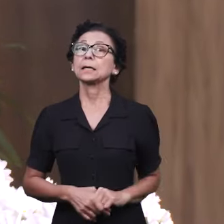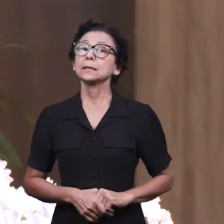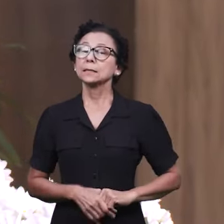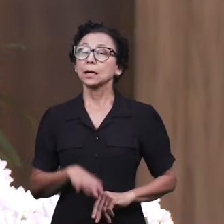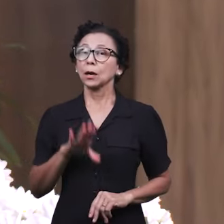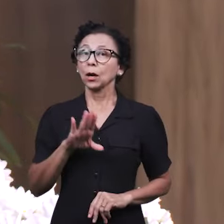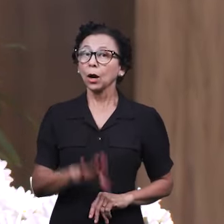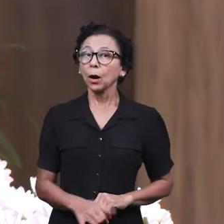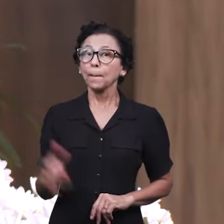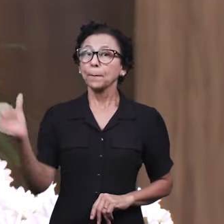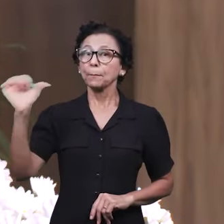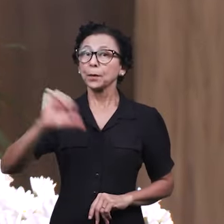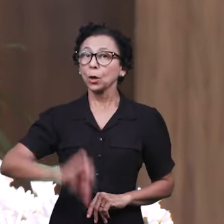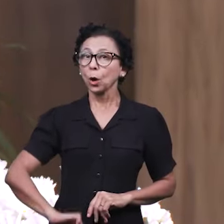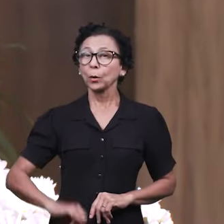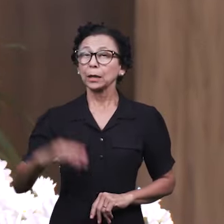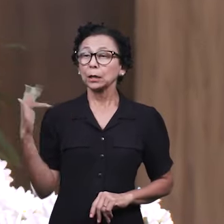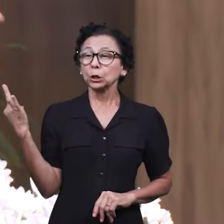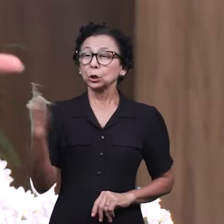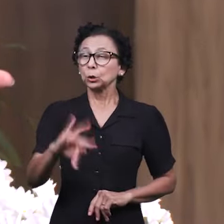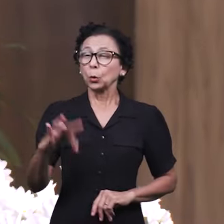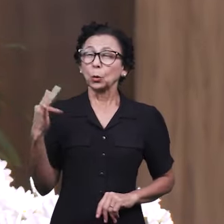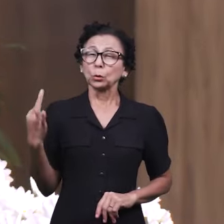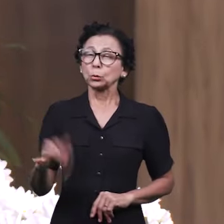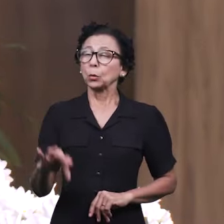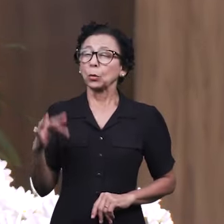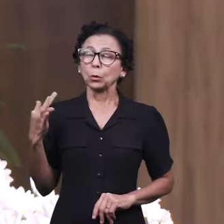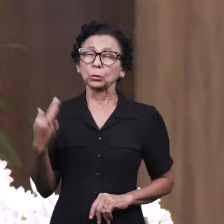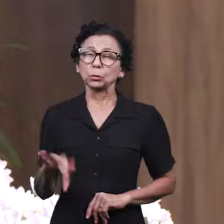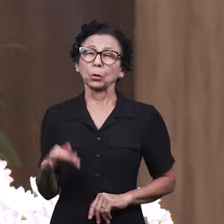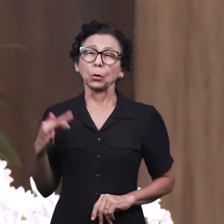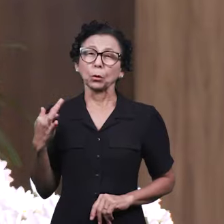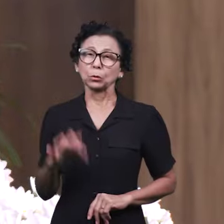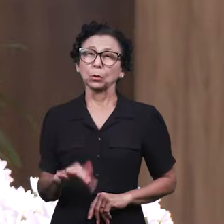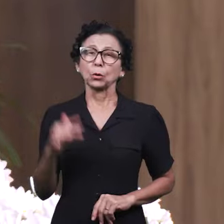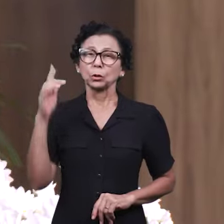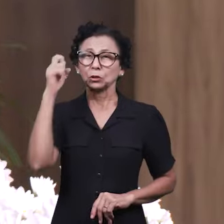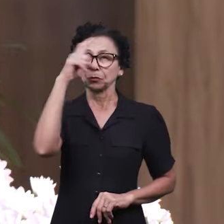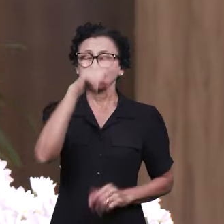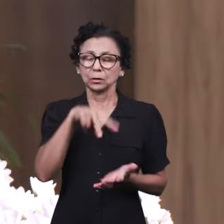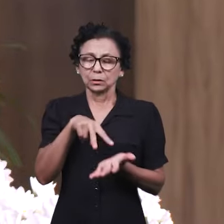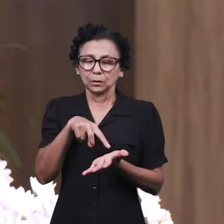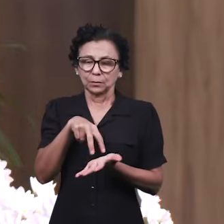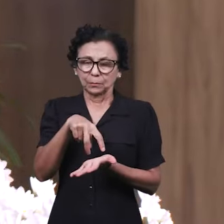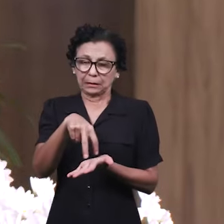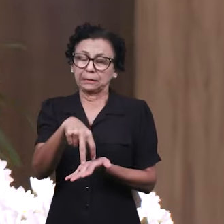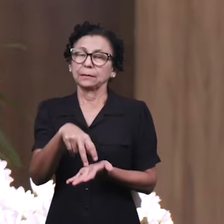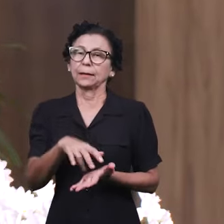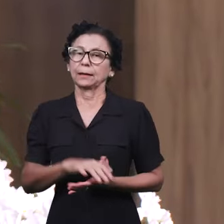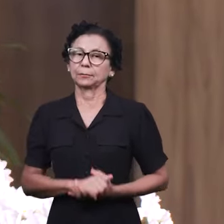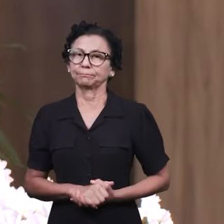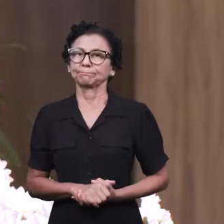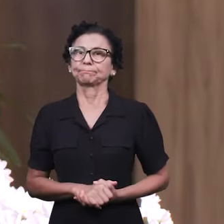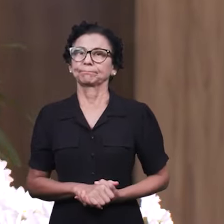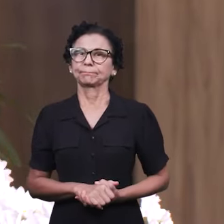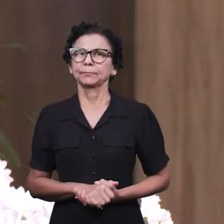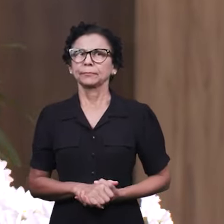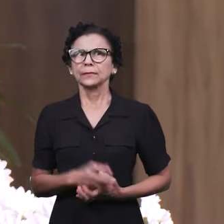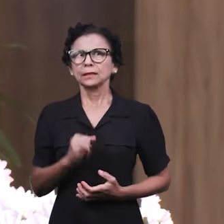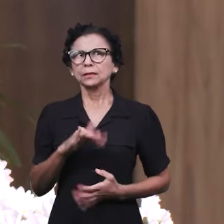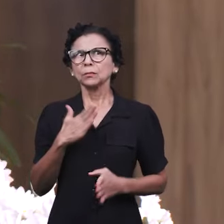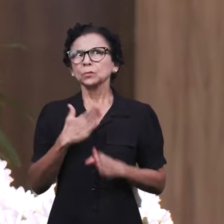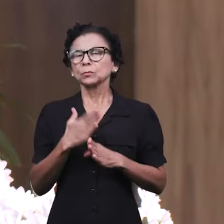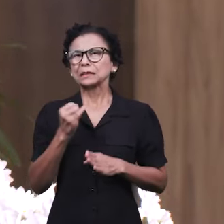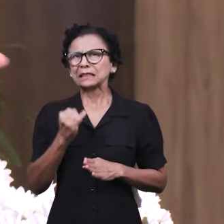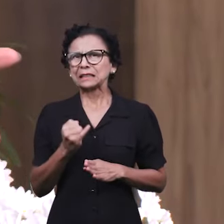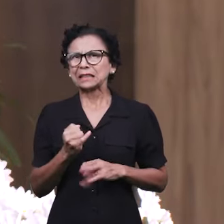gorduroso dores intensas e persistentes até mesmo dificuldade na mobilidade agora como saber se realmente é lipedema eu